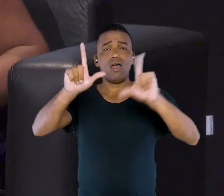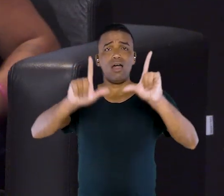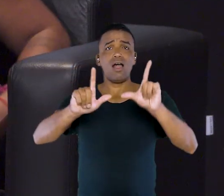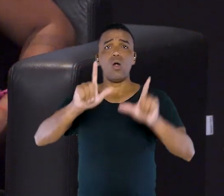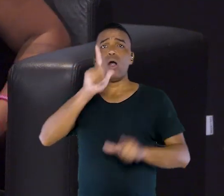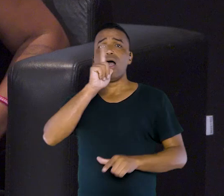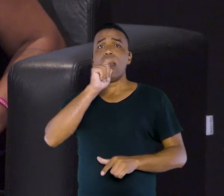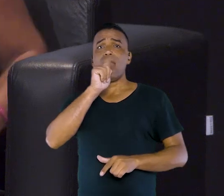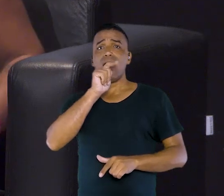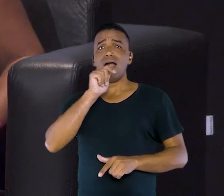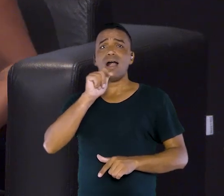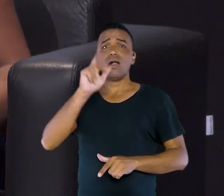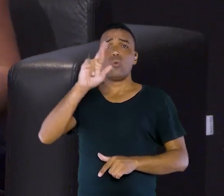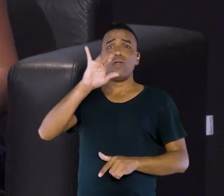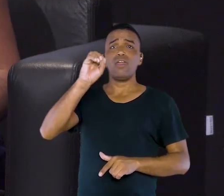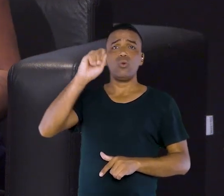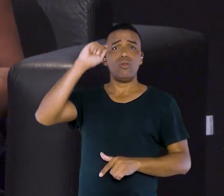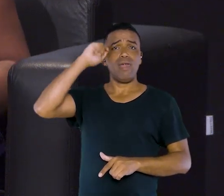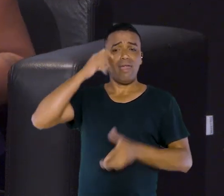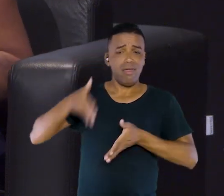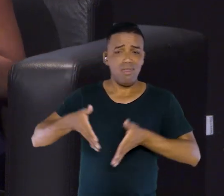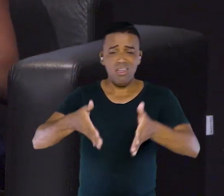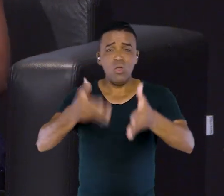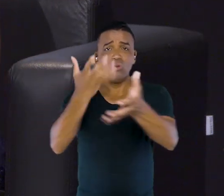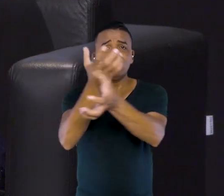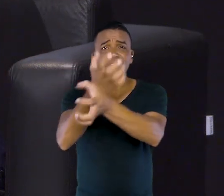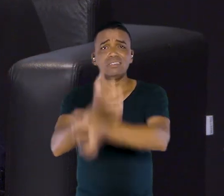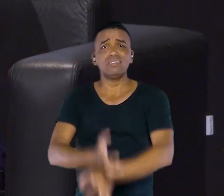está seco, sabe?